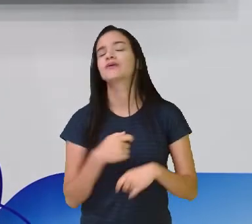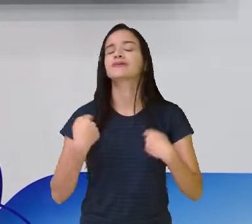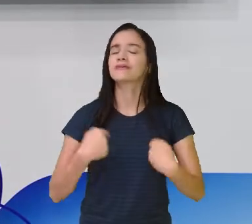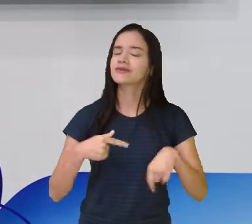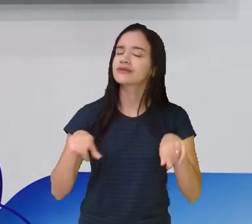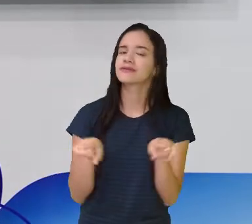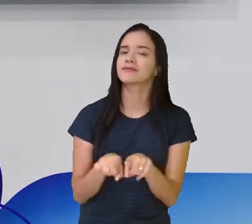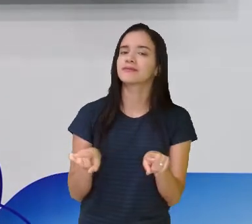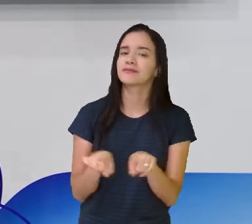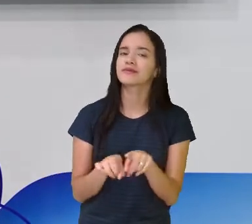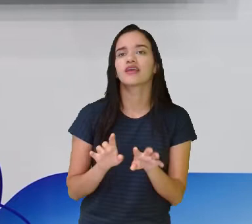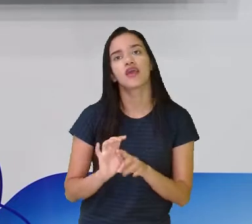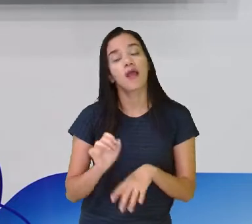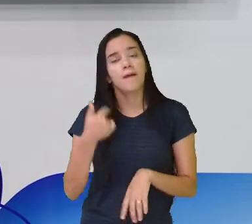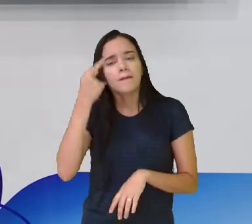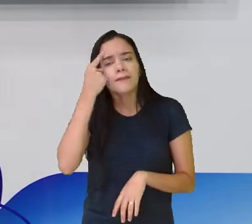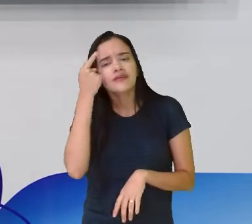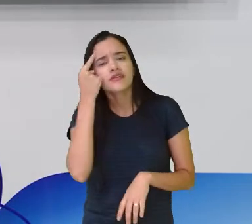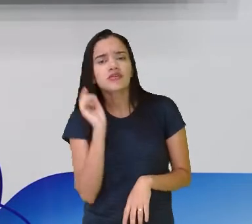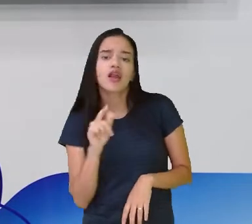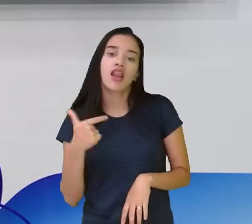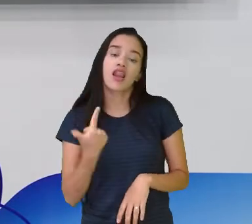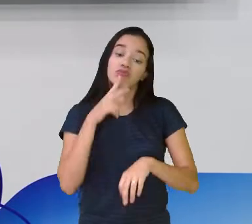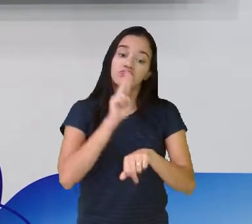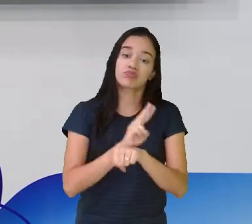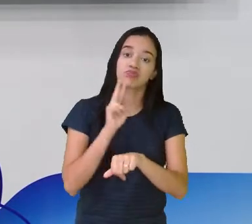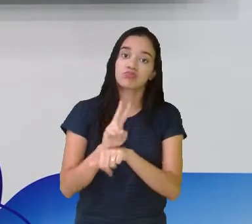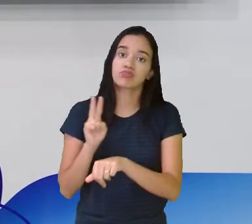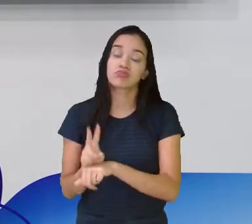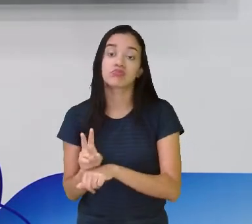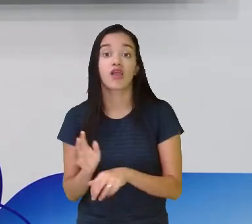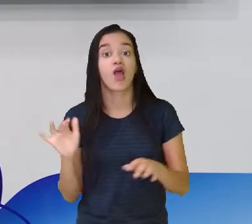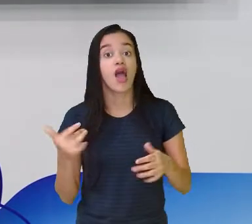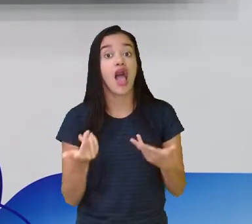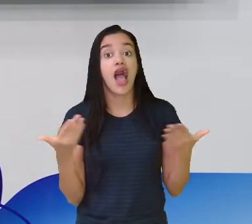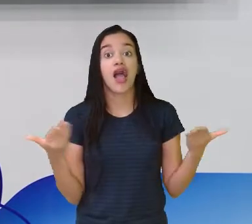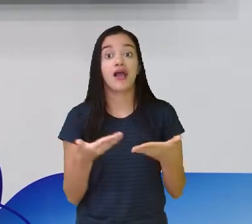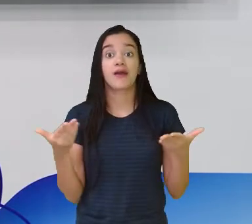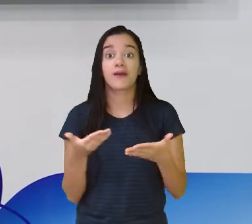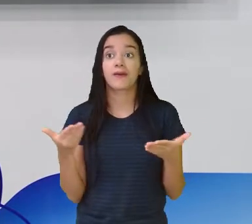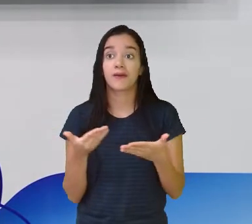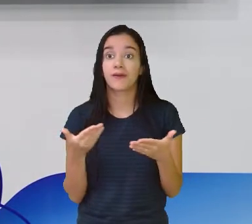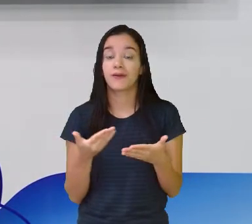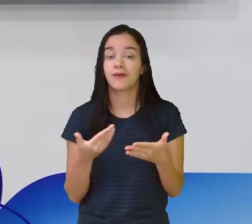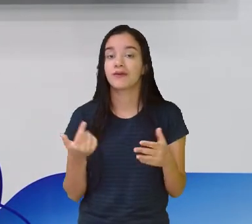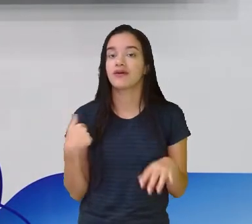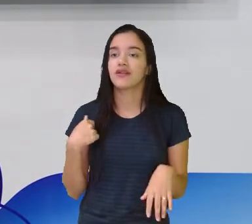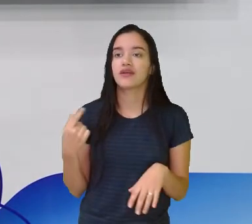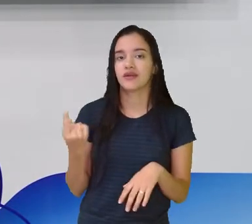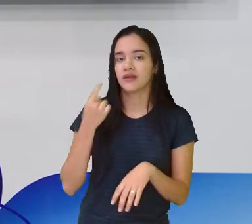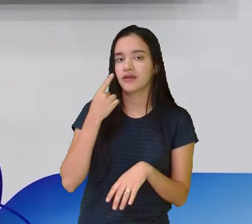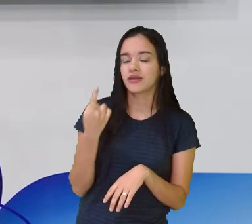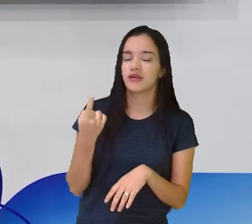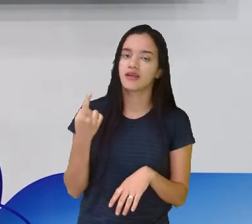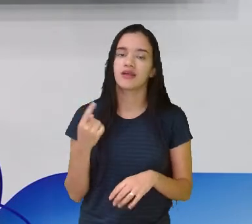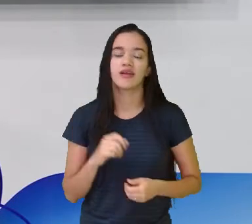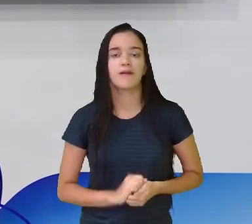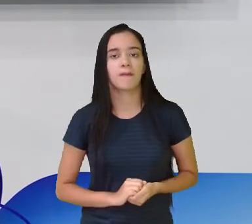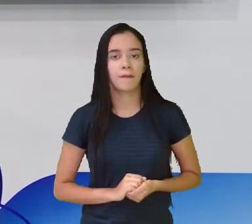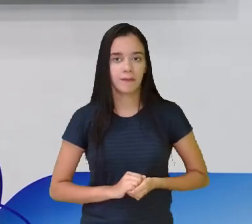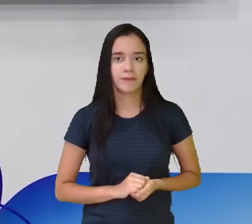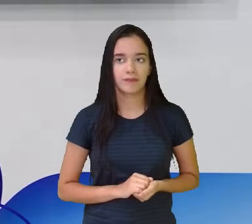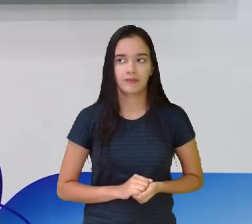realmente pensar, claro, também na preservação desses espaços. Trouxe outra vegetação para a gente agora. Vamos sair um pouquinho do